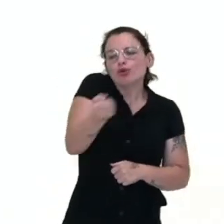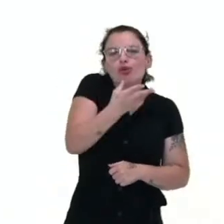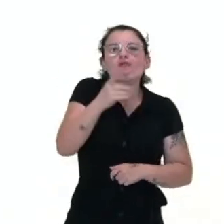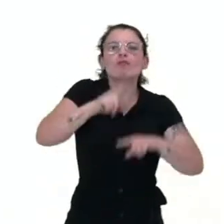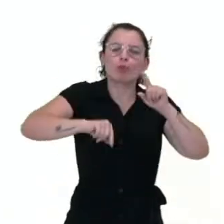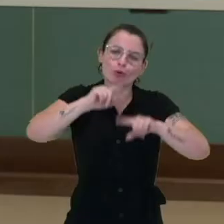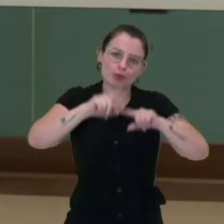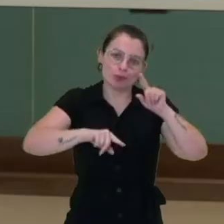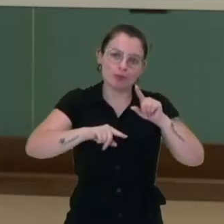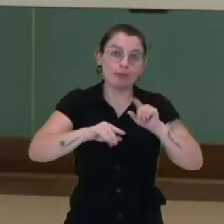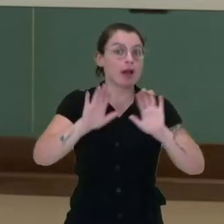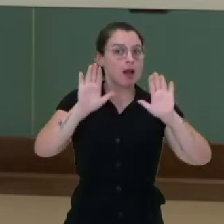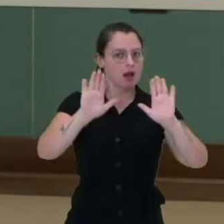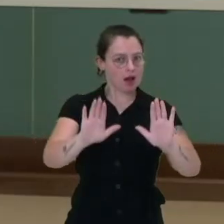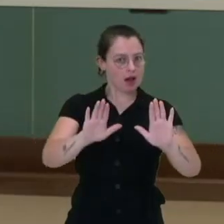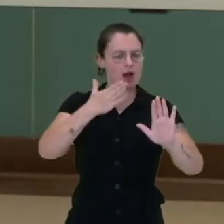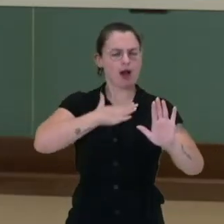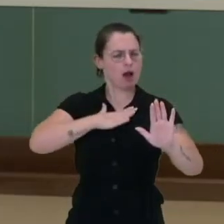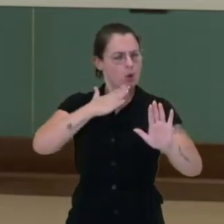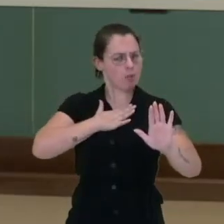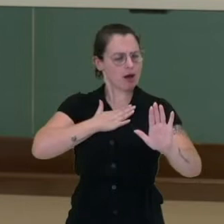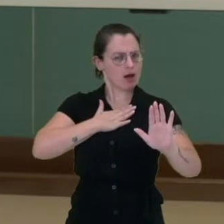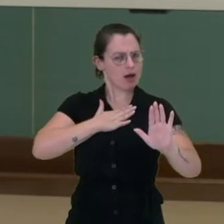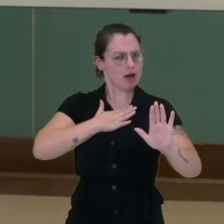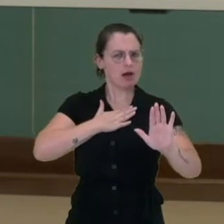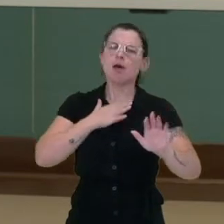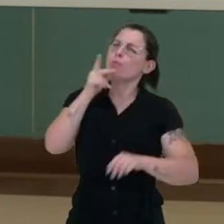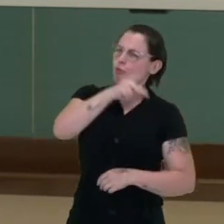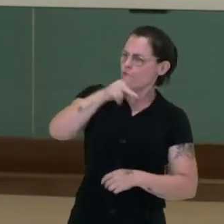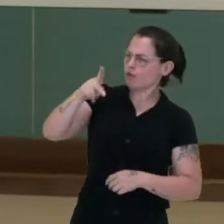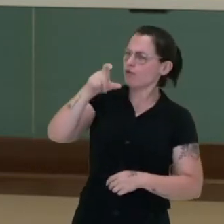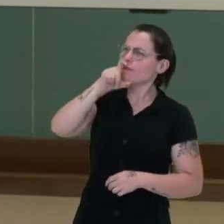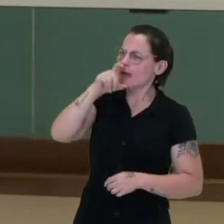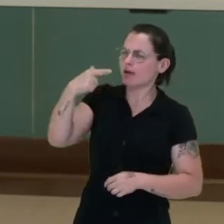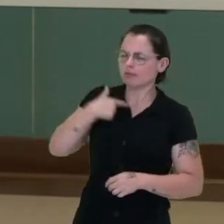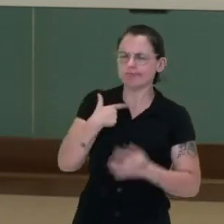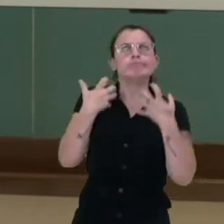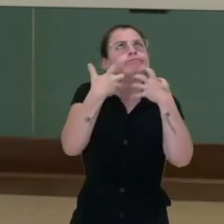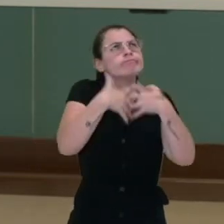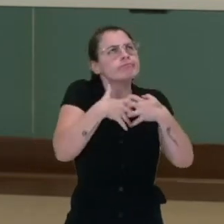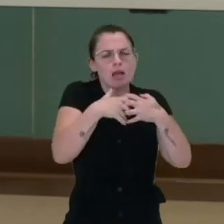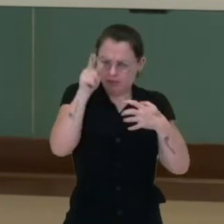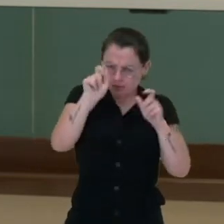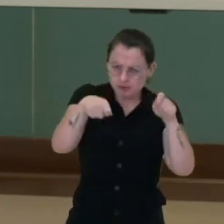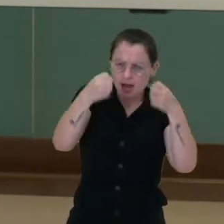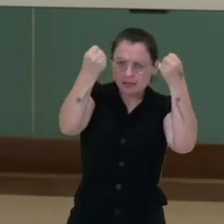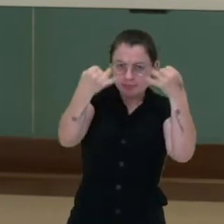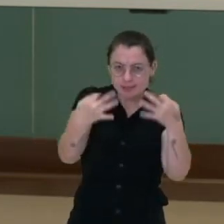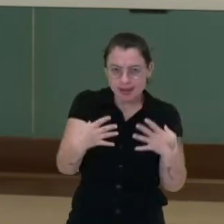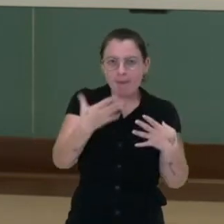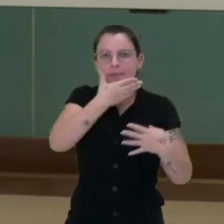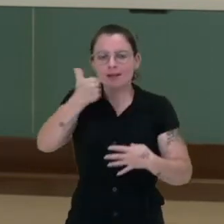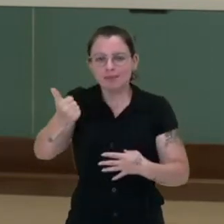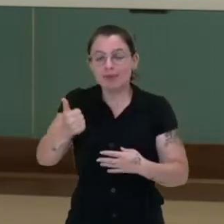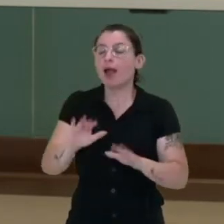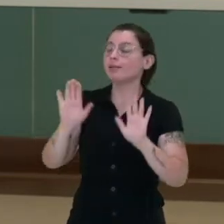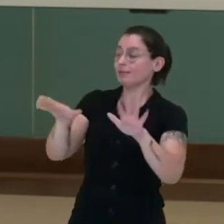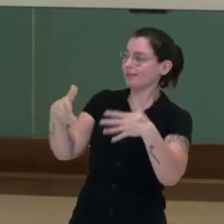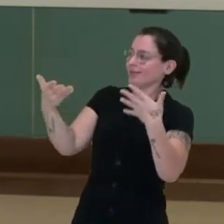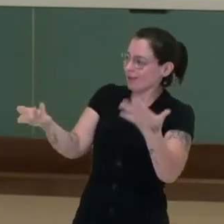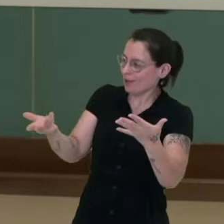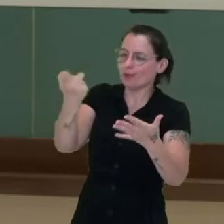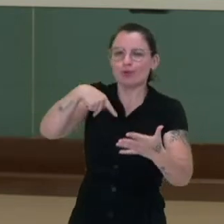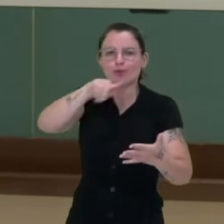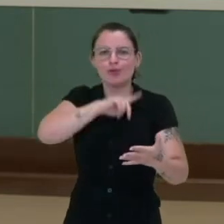produtos. Calma, Fabiano, agora me confundi um pouquinho. Você pode explicar melhor? Aí que nós temos os